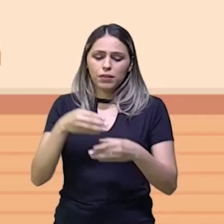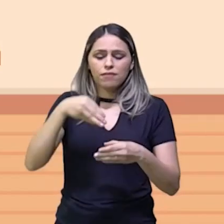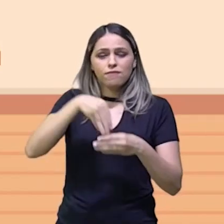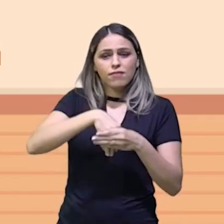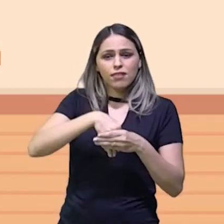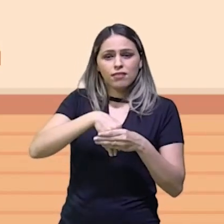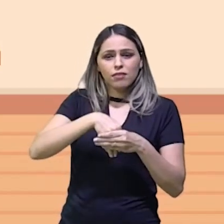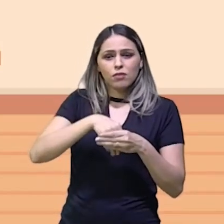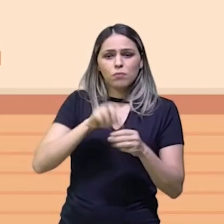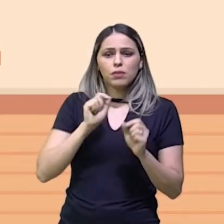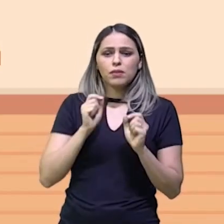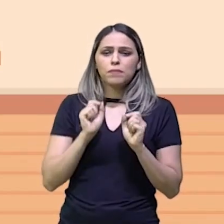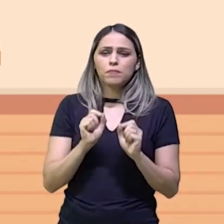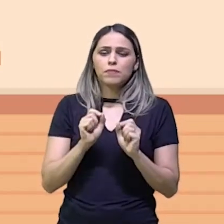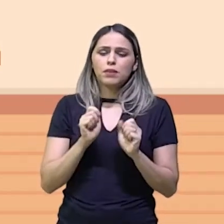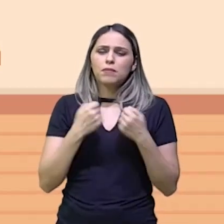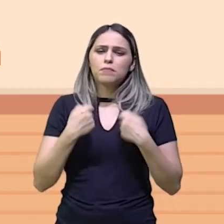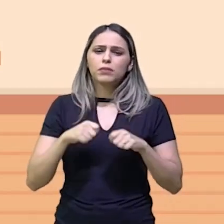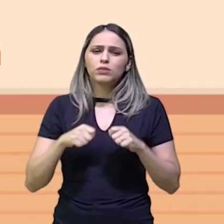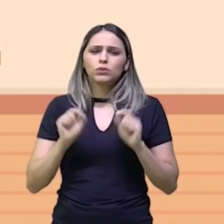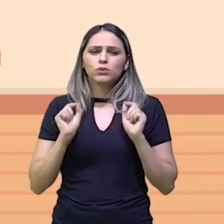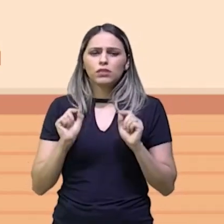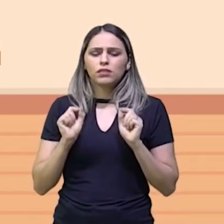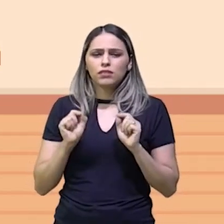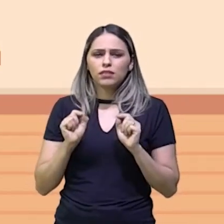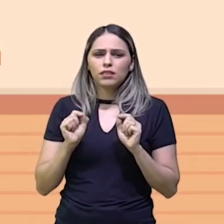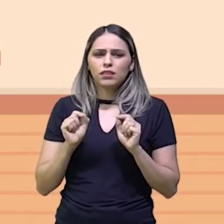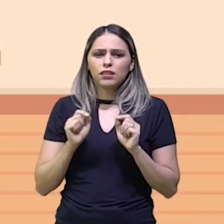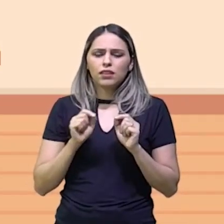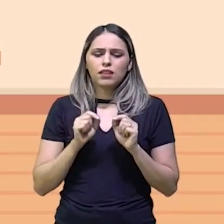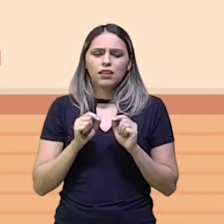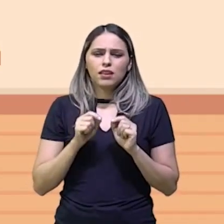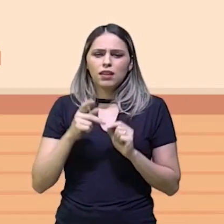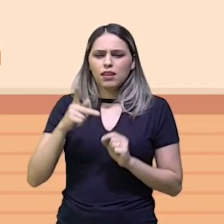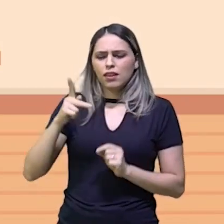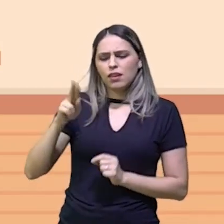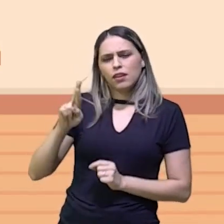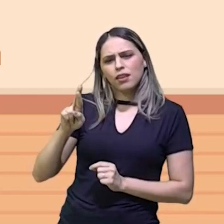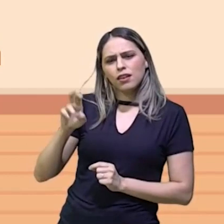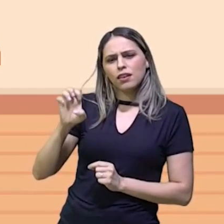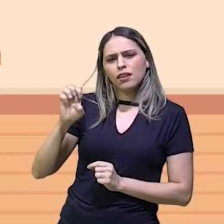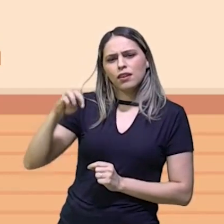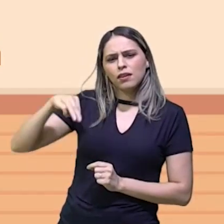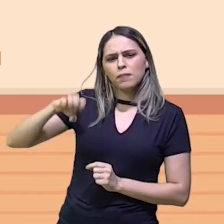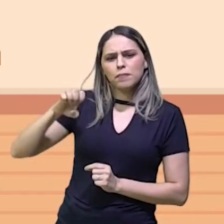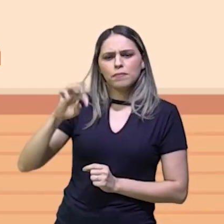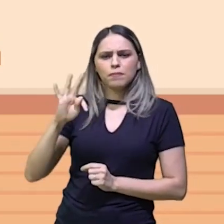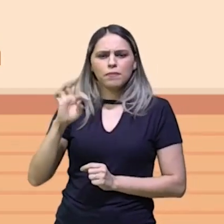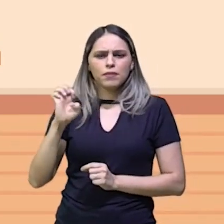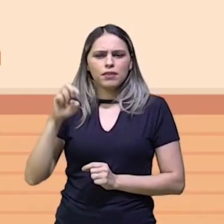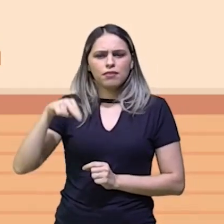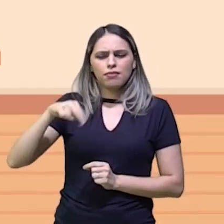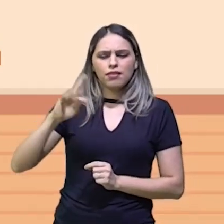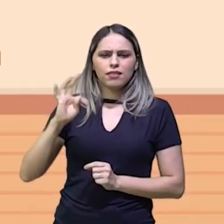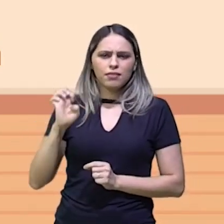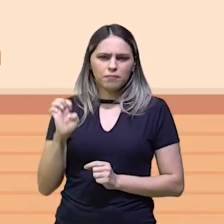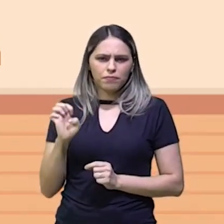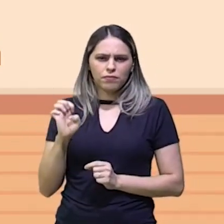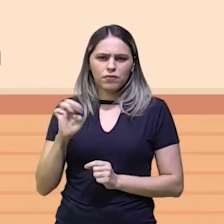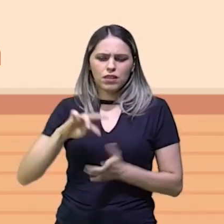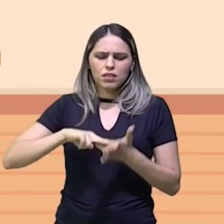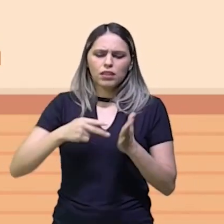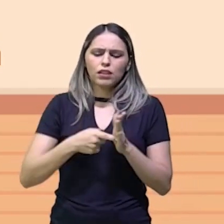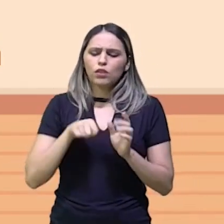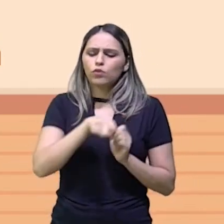tem que ter o quê? Primeiro, você vai colocar o remetente, que é para quem você quer enviar